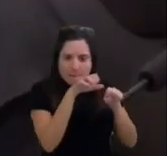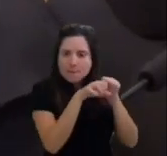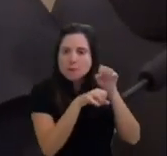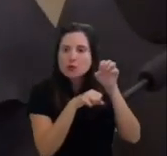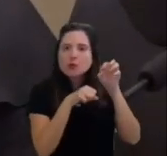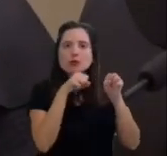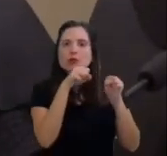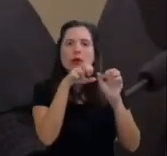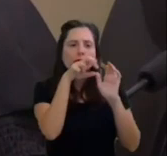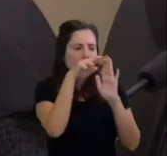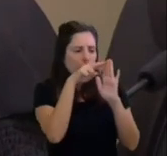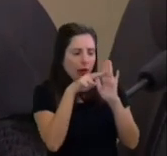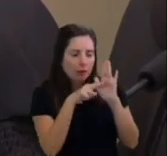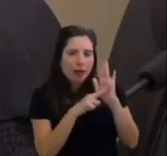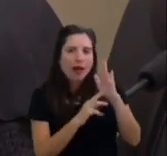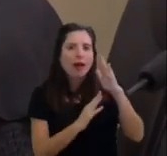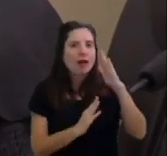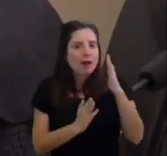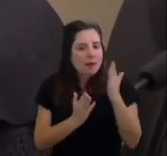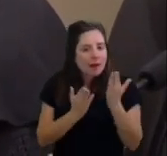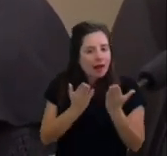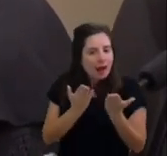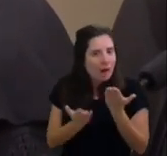de moderação e proporcionalidade.